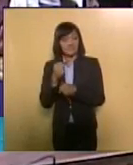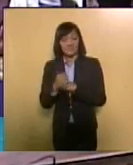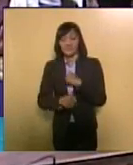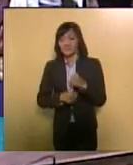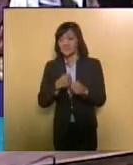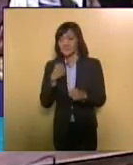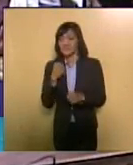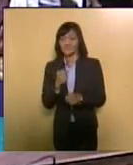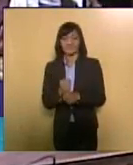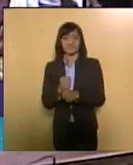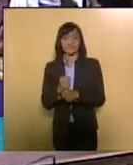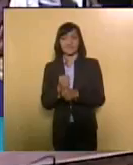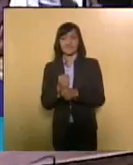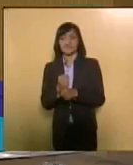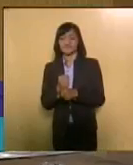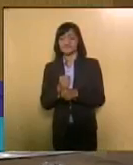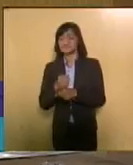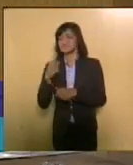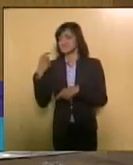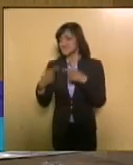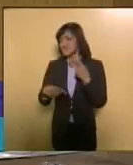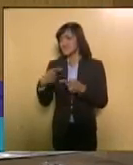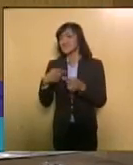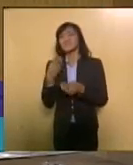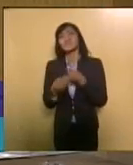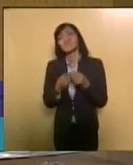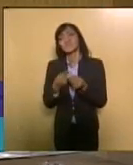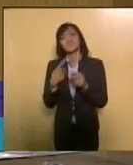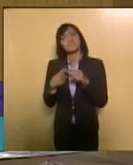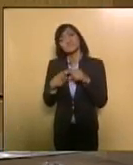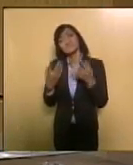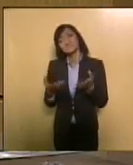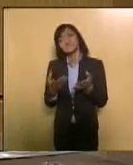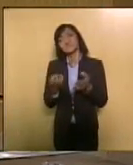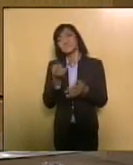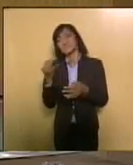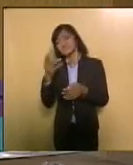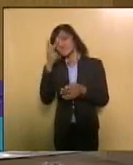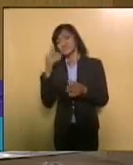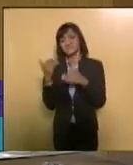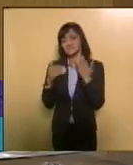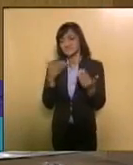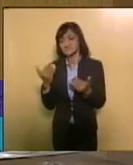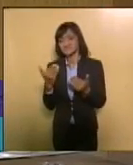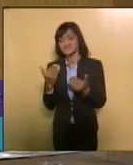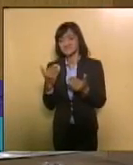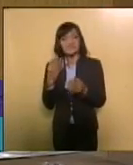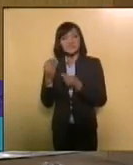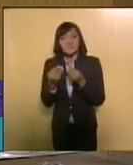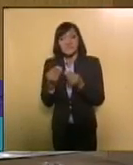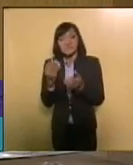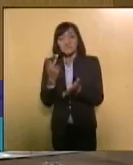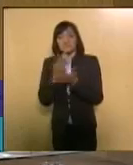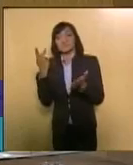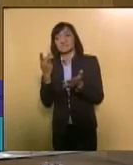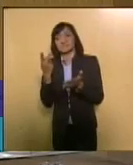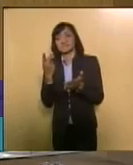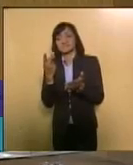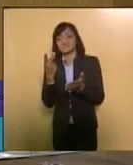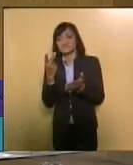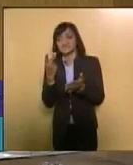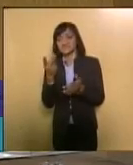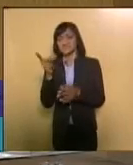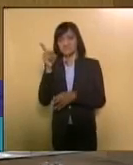anos dos anos seguintes debatendo as causas e as vidas perdidas E como foi aquela como é que aquela tragédia aconteceu isso